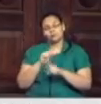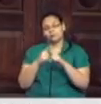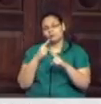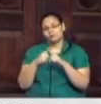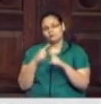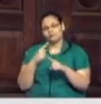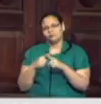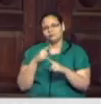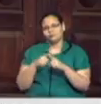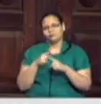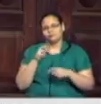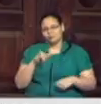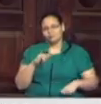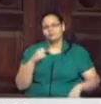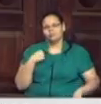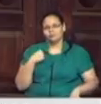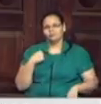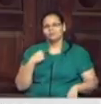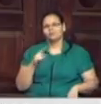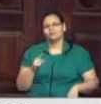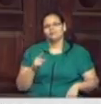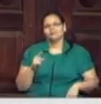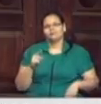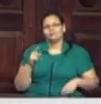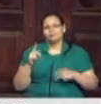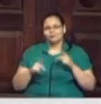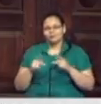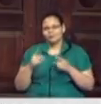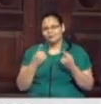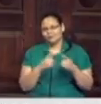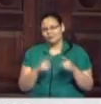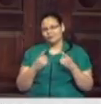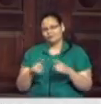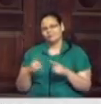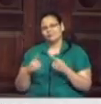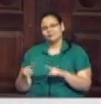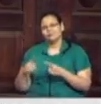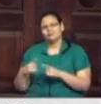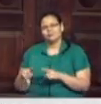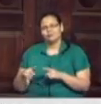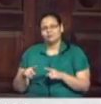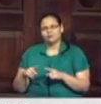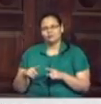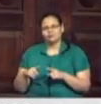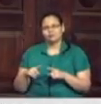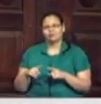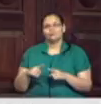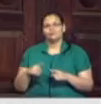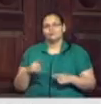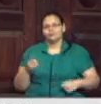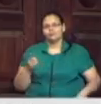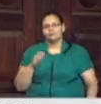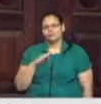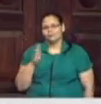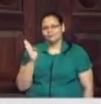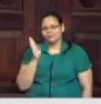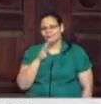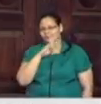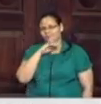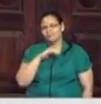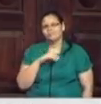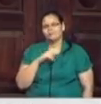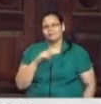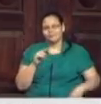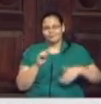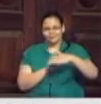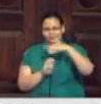quê? Se ser populista é ser contra bolsa para maus empresários,